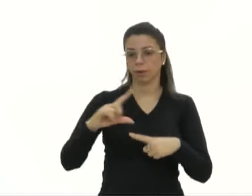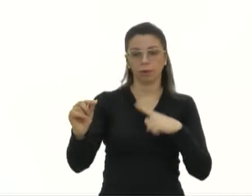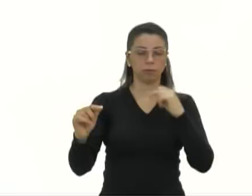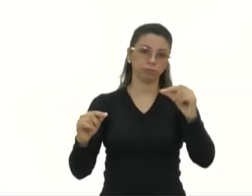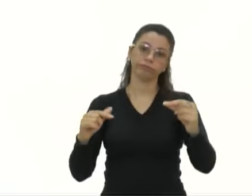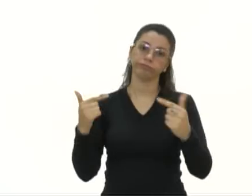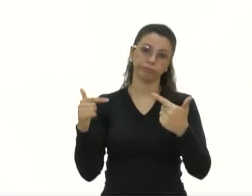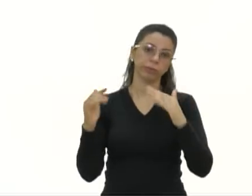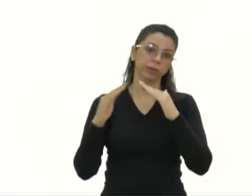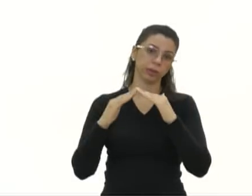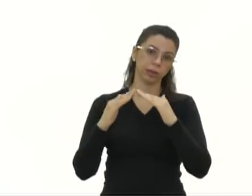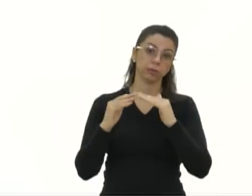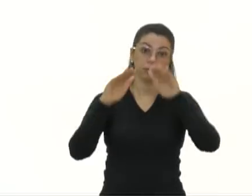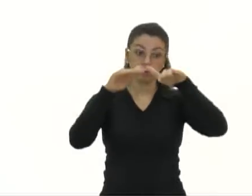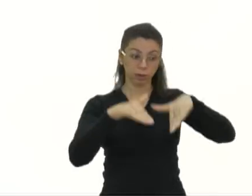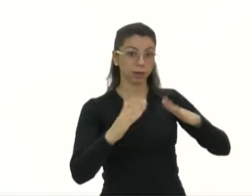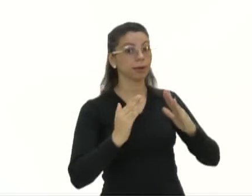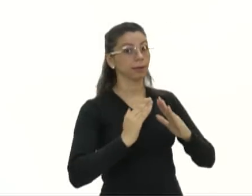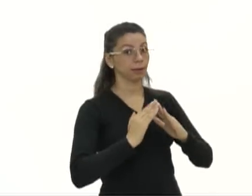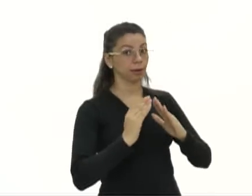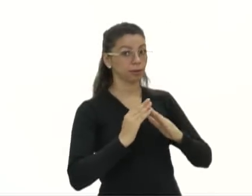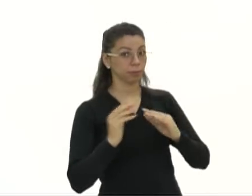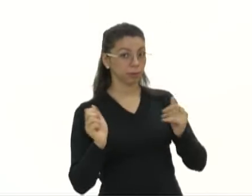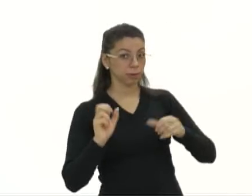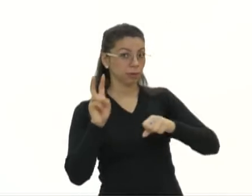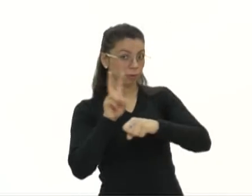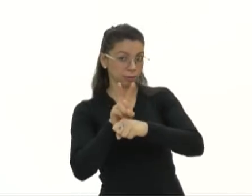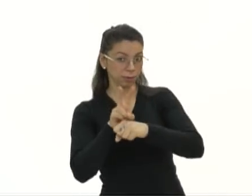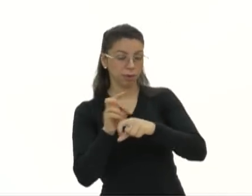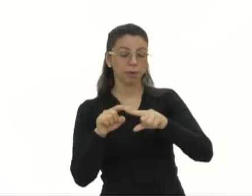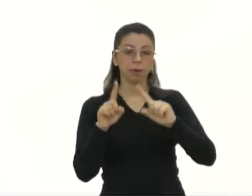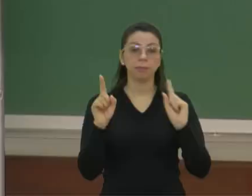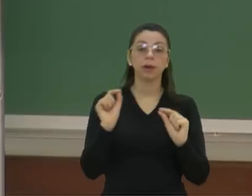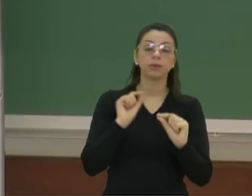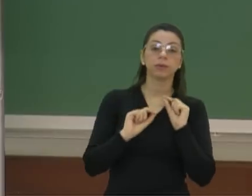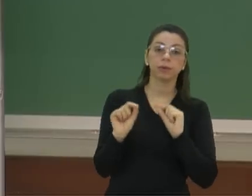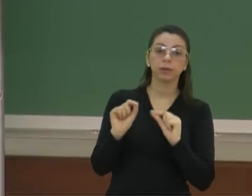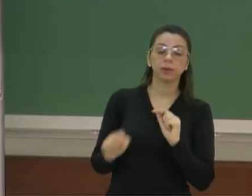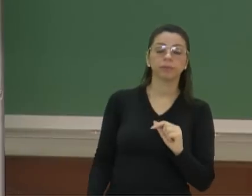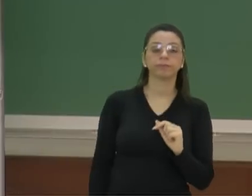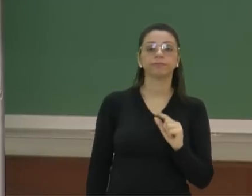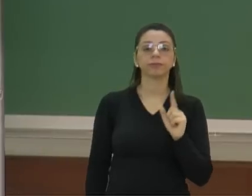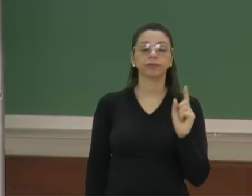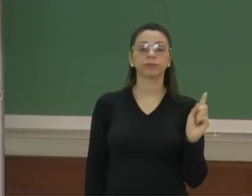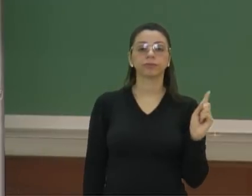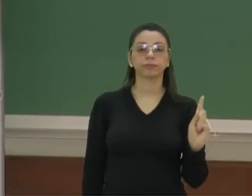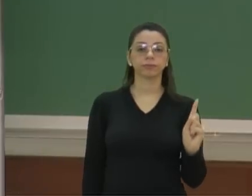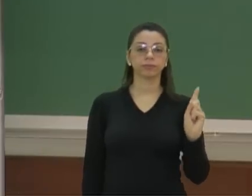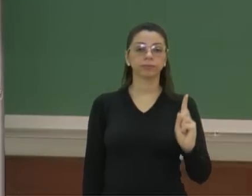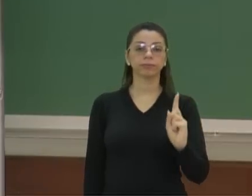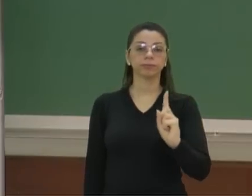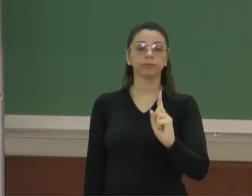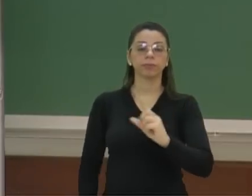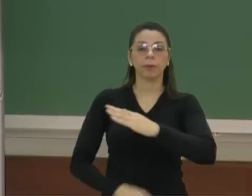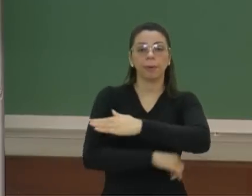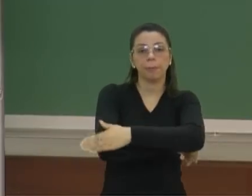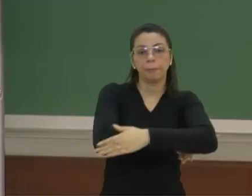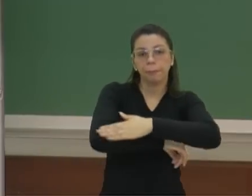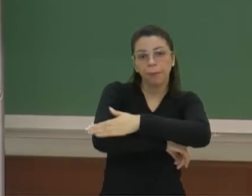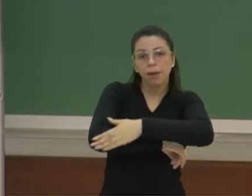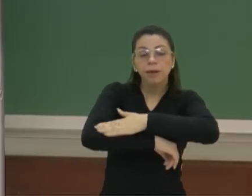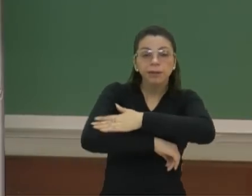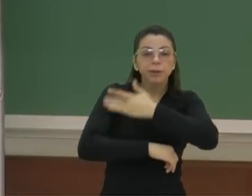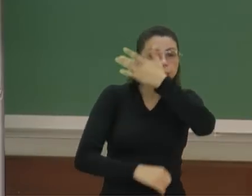Eu espero que você esteja ficando em casa, se cuidando. Mas imagine você andando numa praça, uma pessoa como